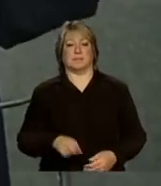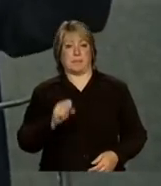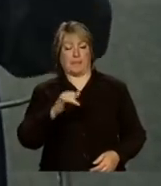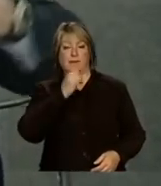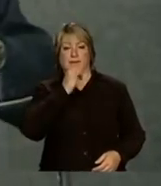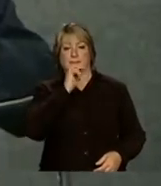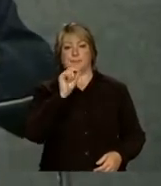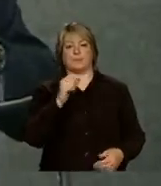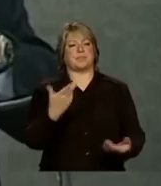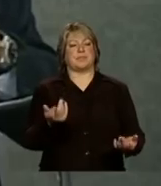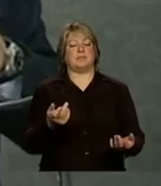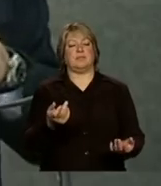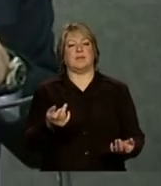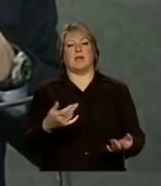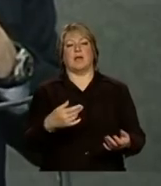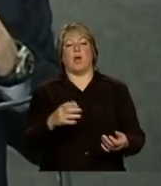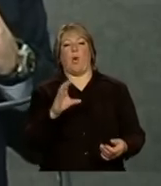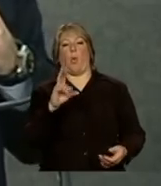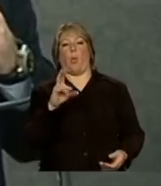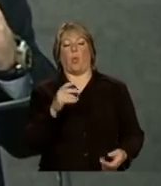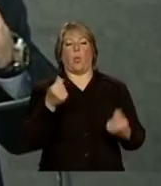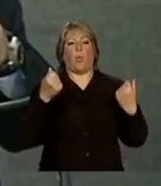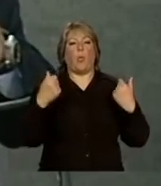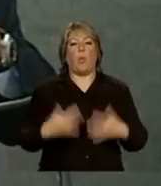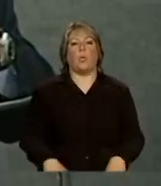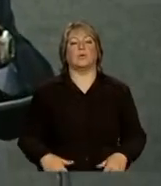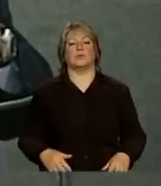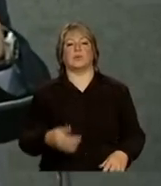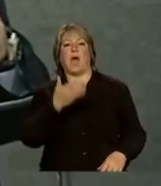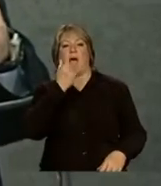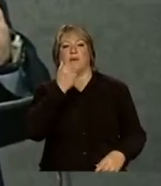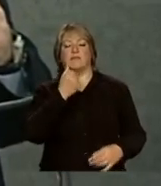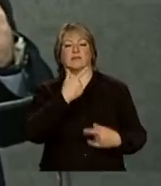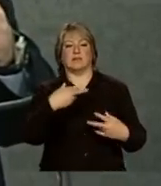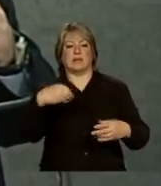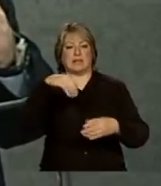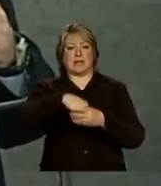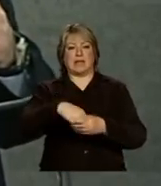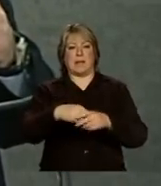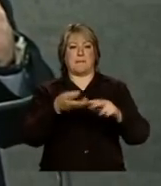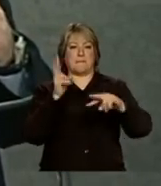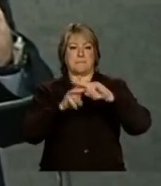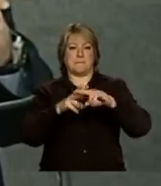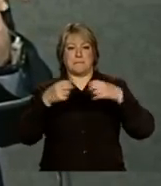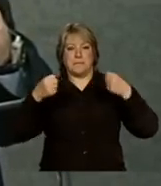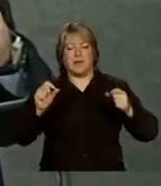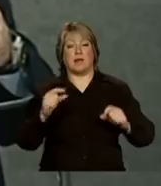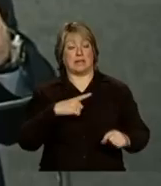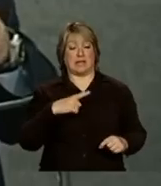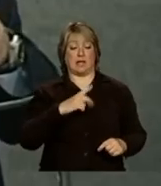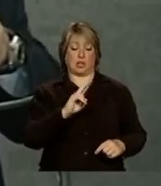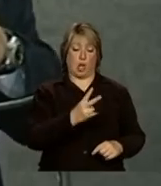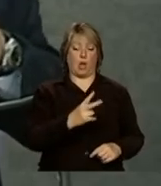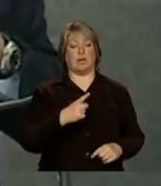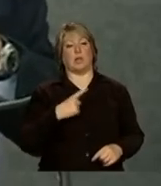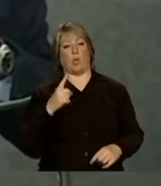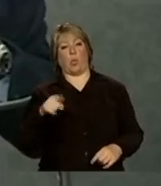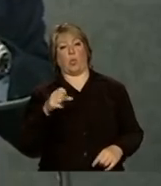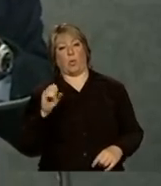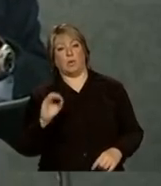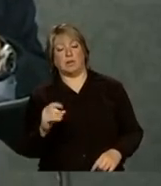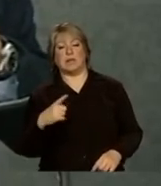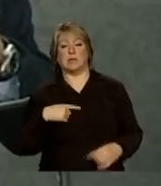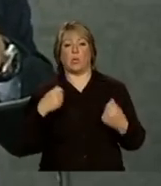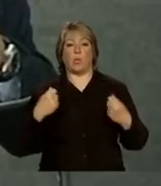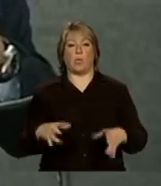qualquer coisa assim vamos dizer custo das refeições e presídios tinha custos a r$ 2 1 80 e custos